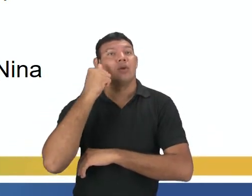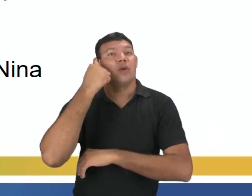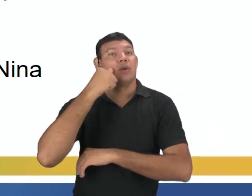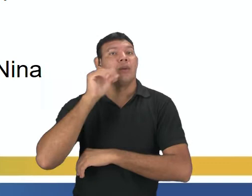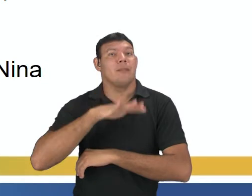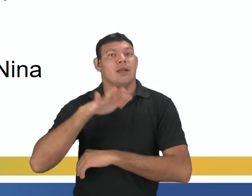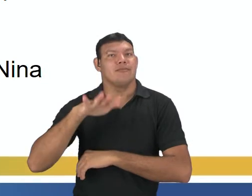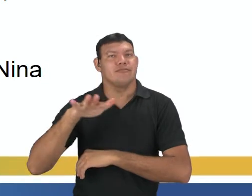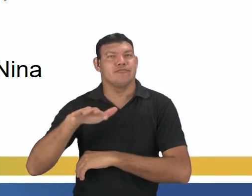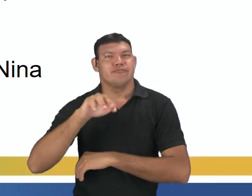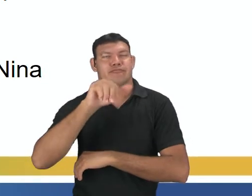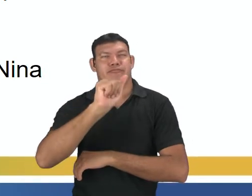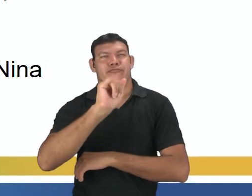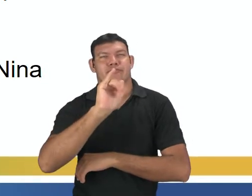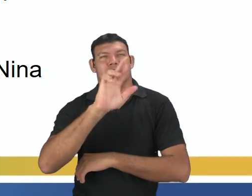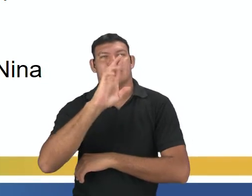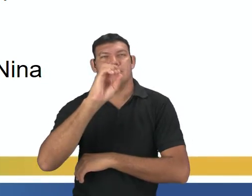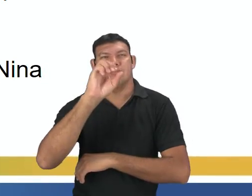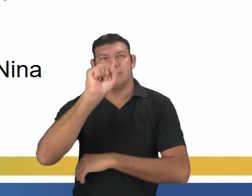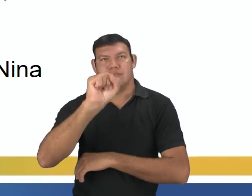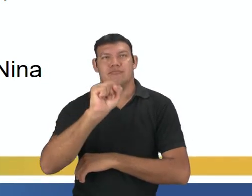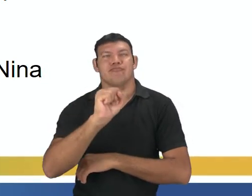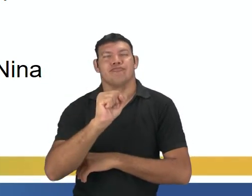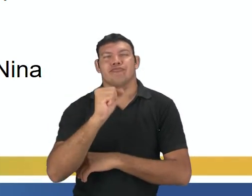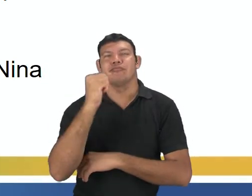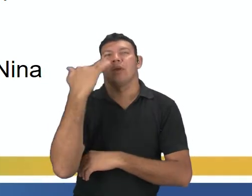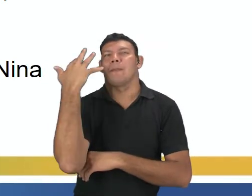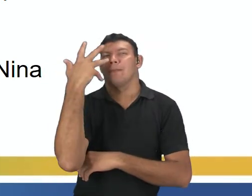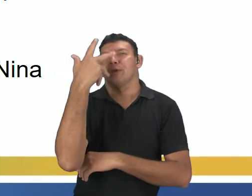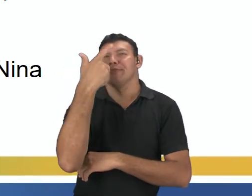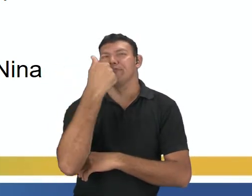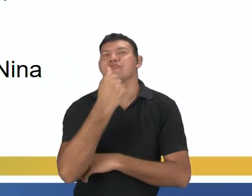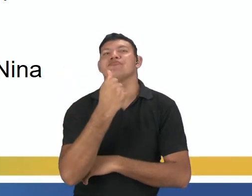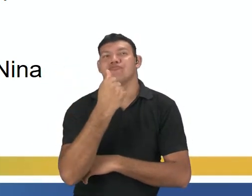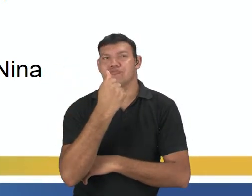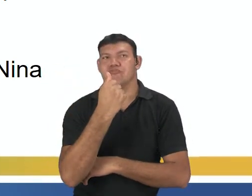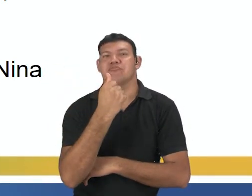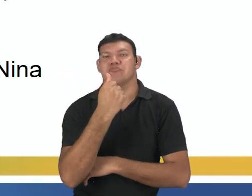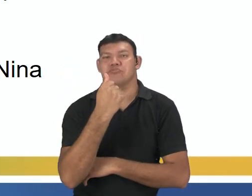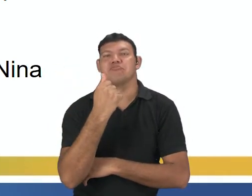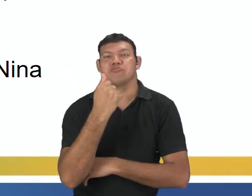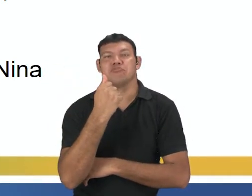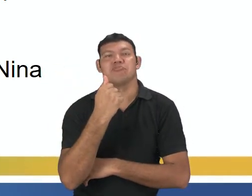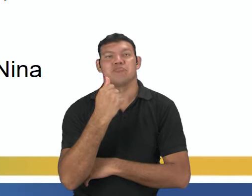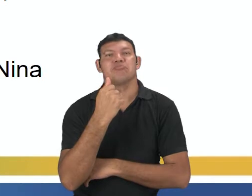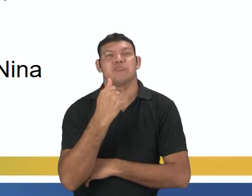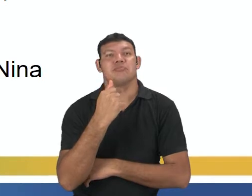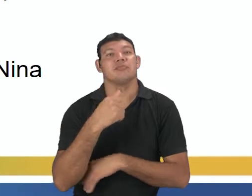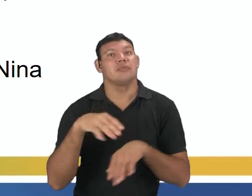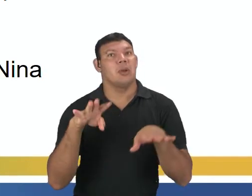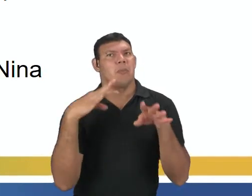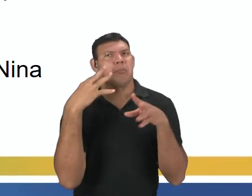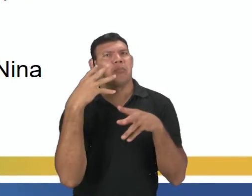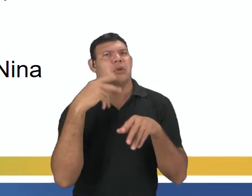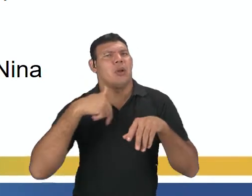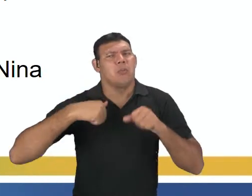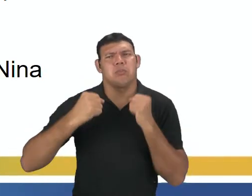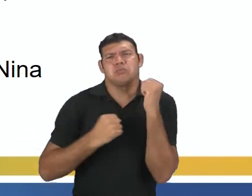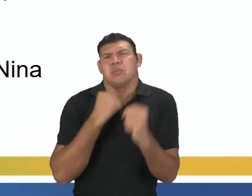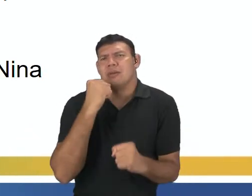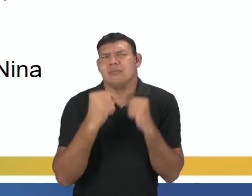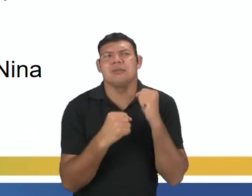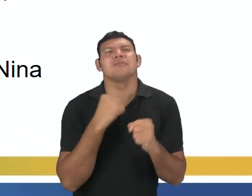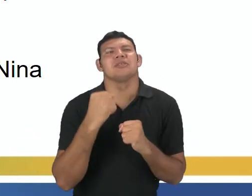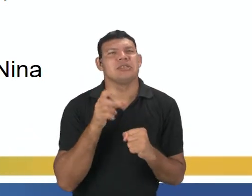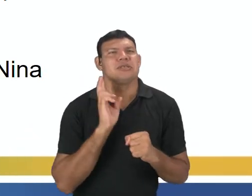arrairosa, formosa como ela só, bonita era ver Nina correr.